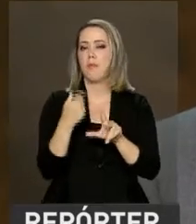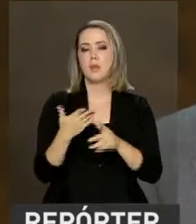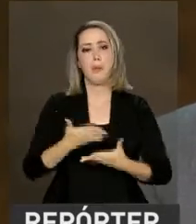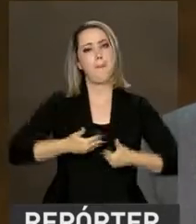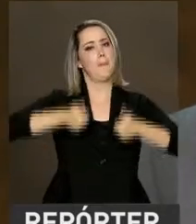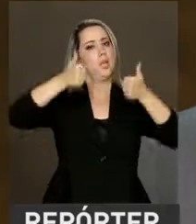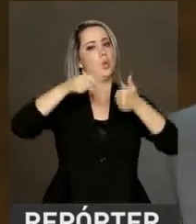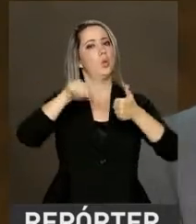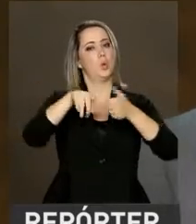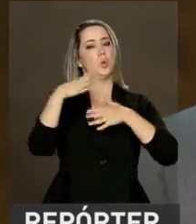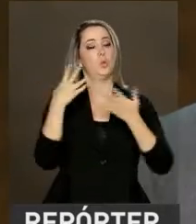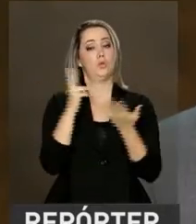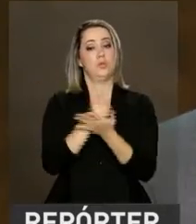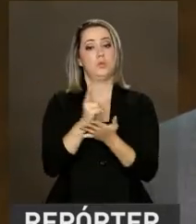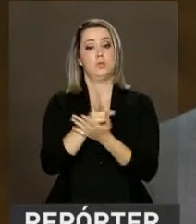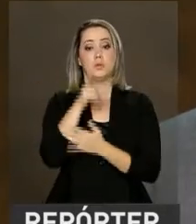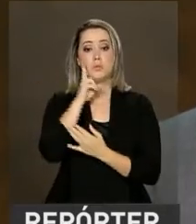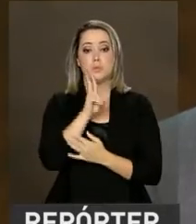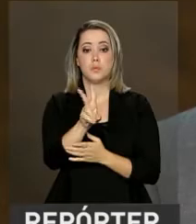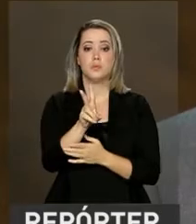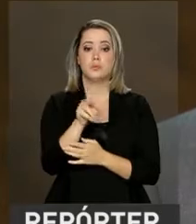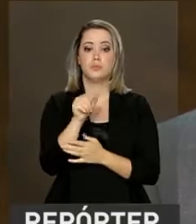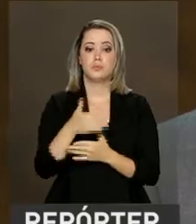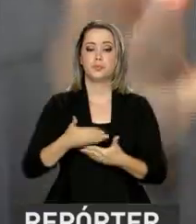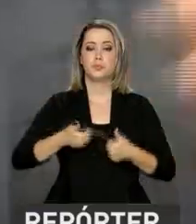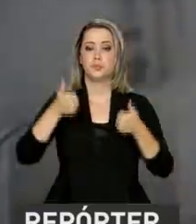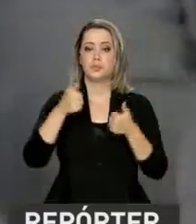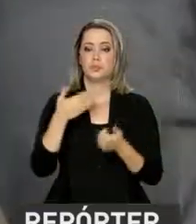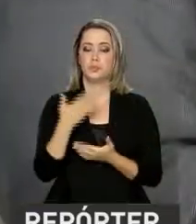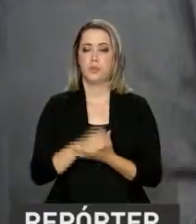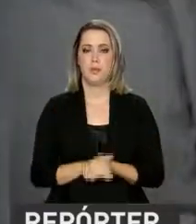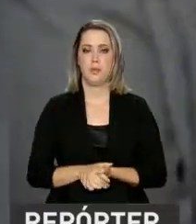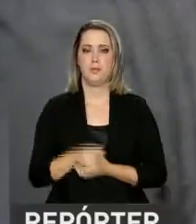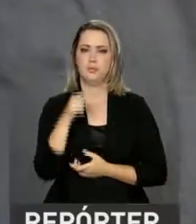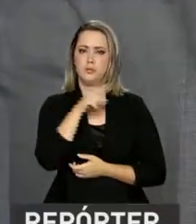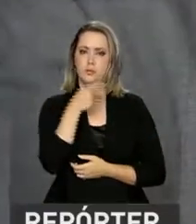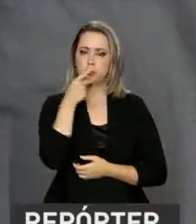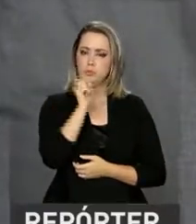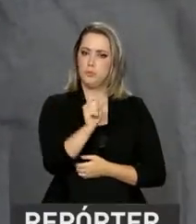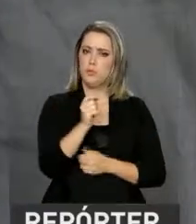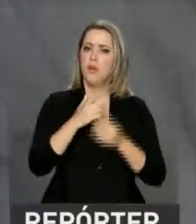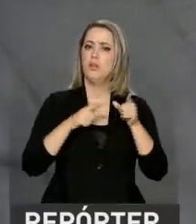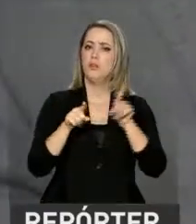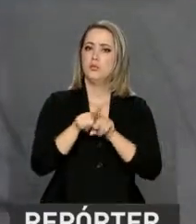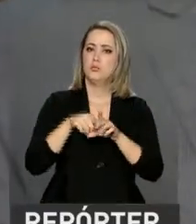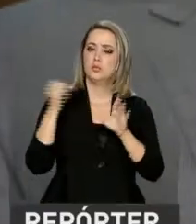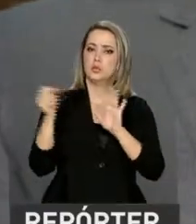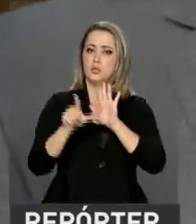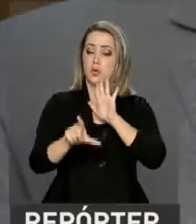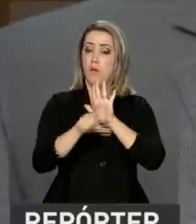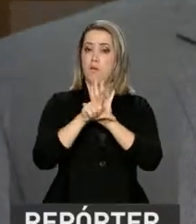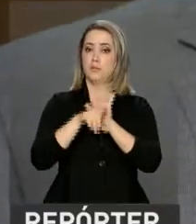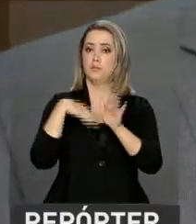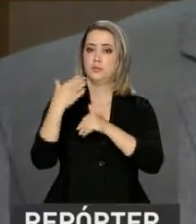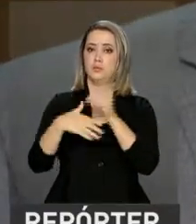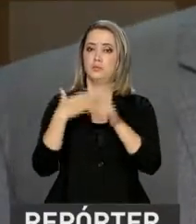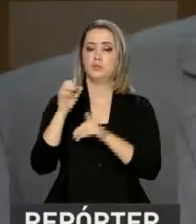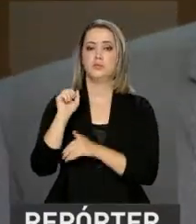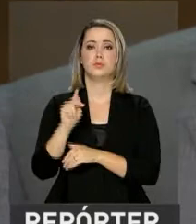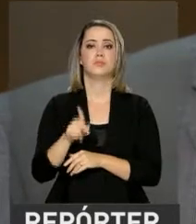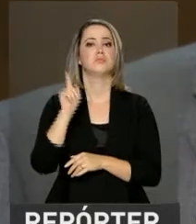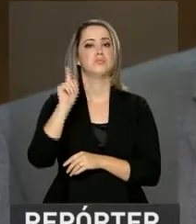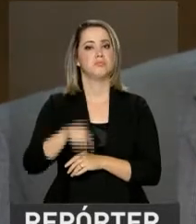né, que está sendo observada agora com os dados do IBCBR. Segundo especialistas, reformas em curso, como da Previdência, têm